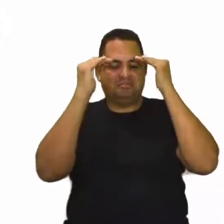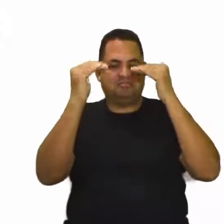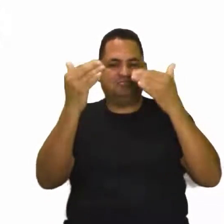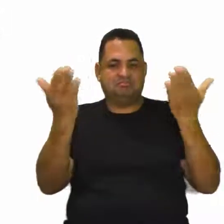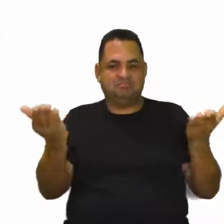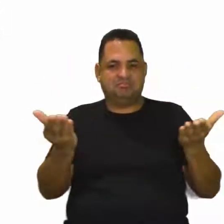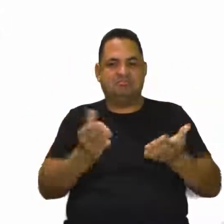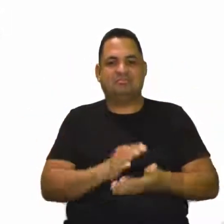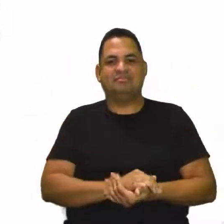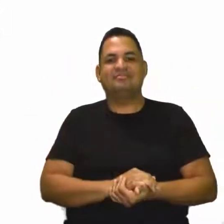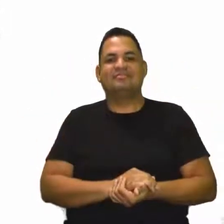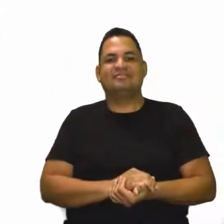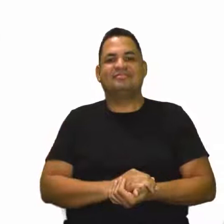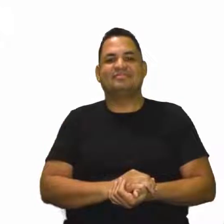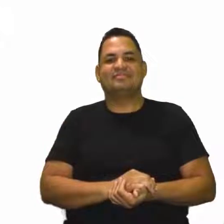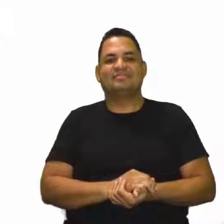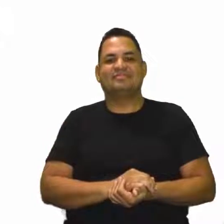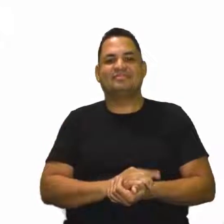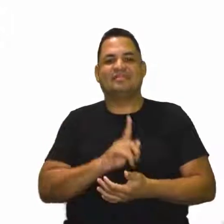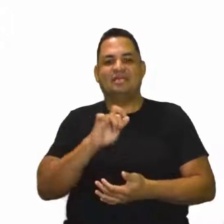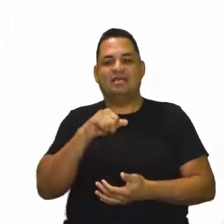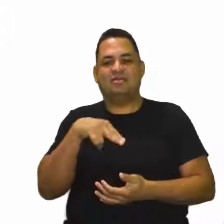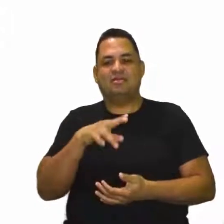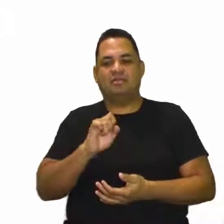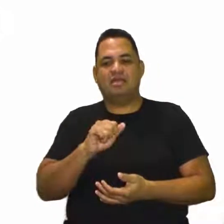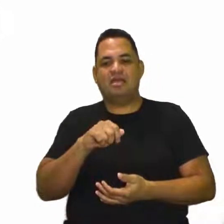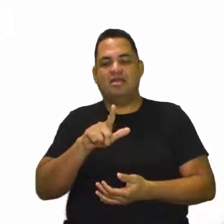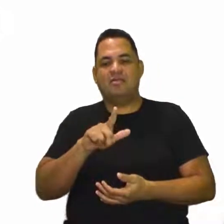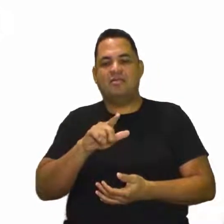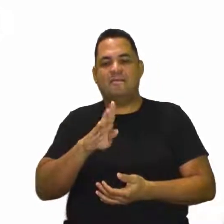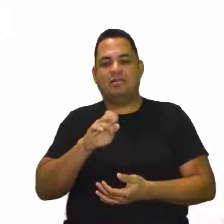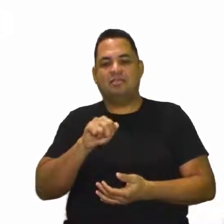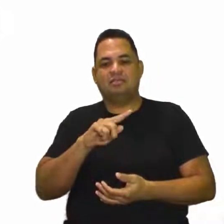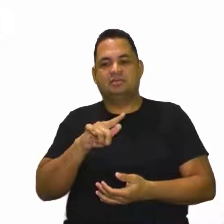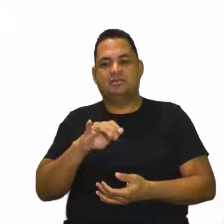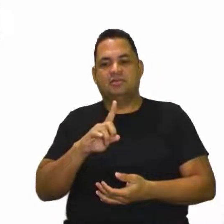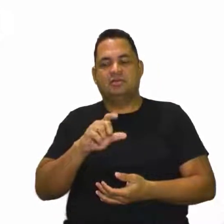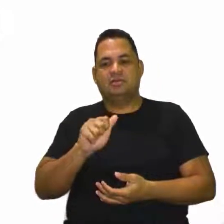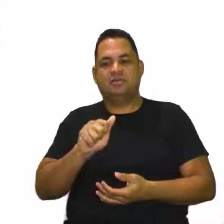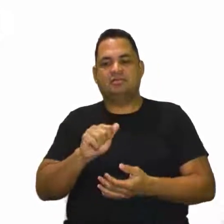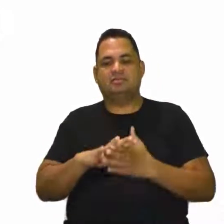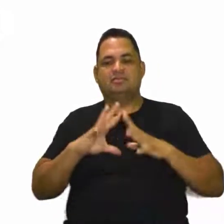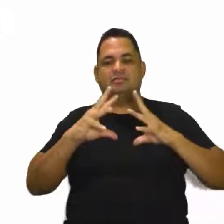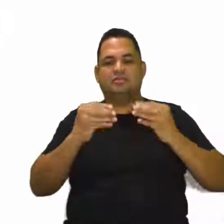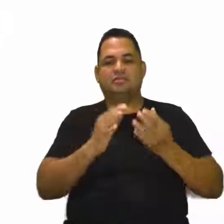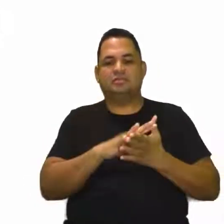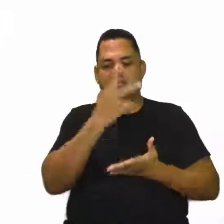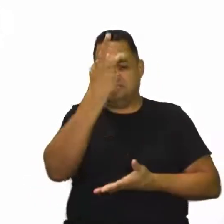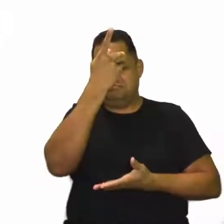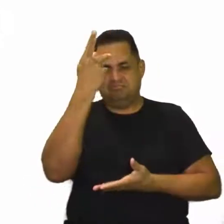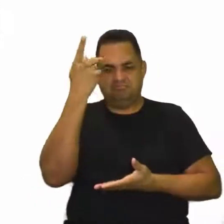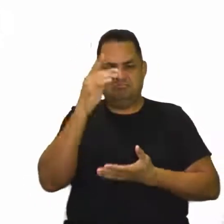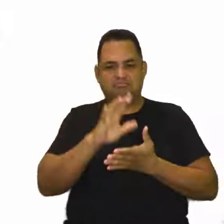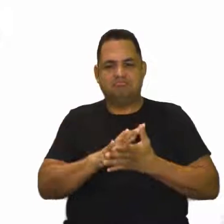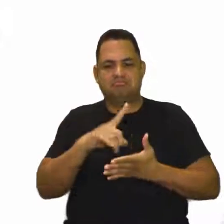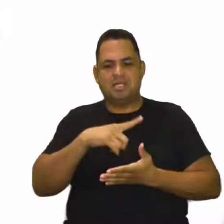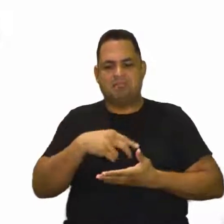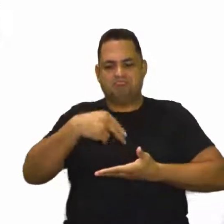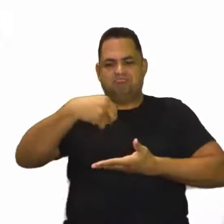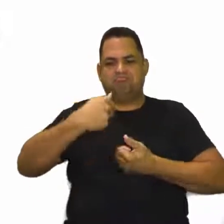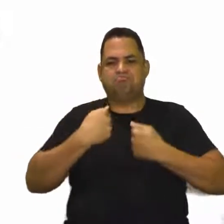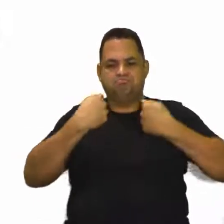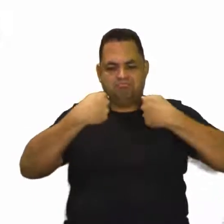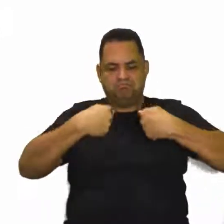né? Leonel Brizola, nossa! Todos esses camaradas aí tiveram uma certa